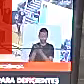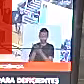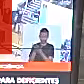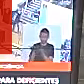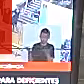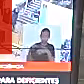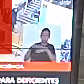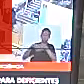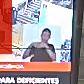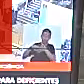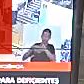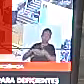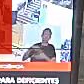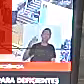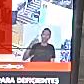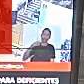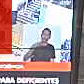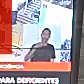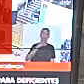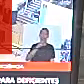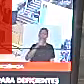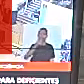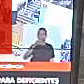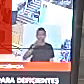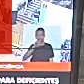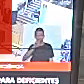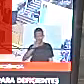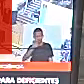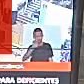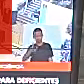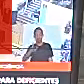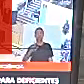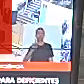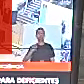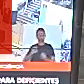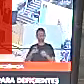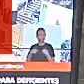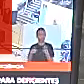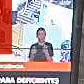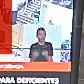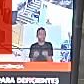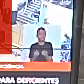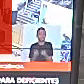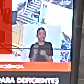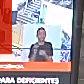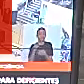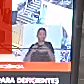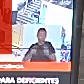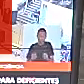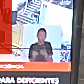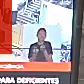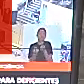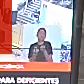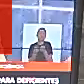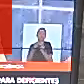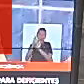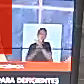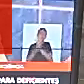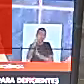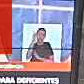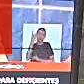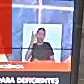tem feito esse esforço tremendo para defender os nossos direitos. Eu tenho uma certa